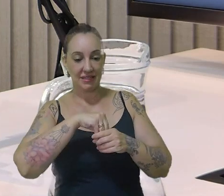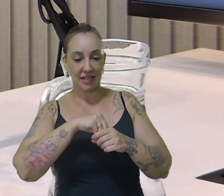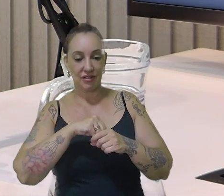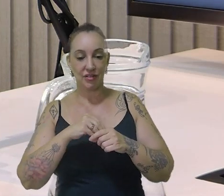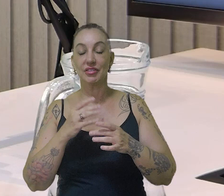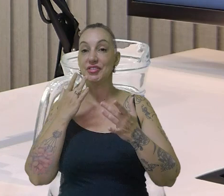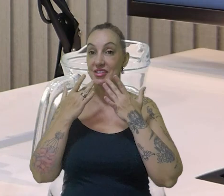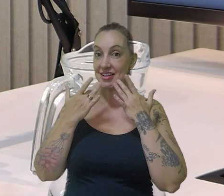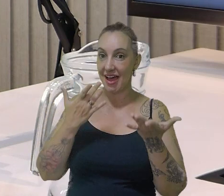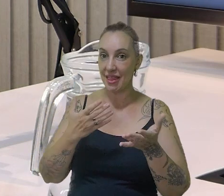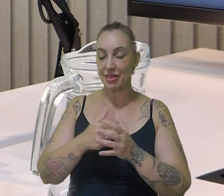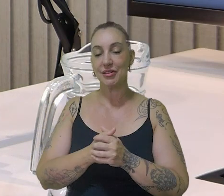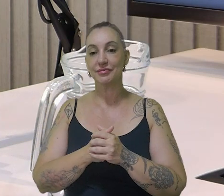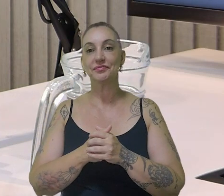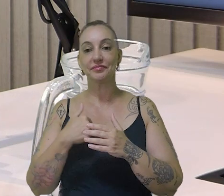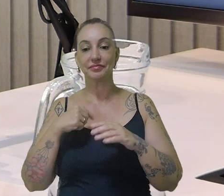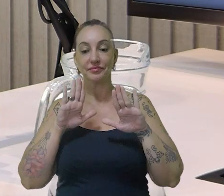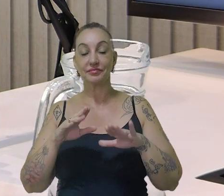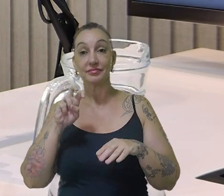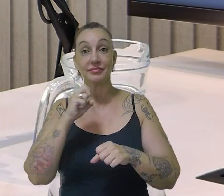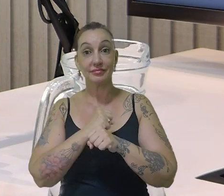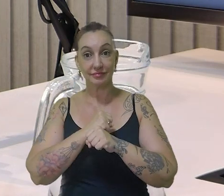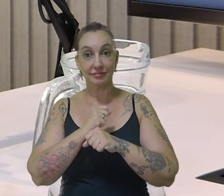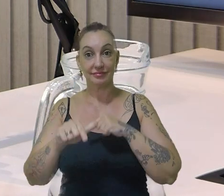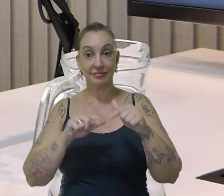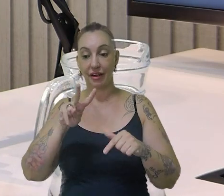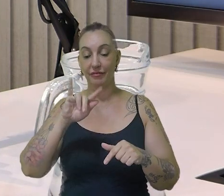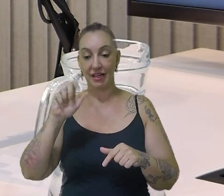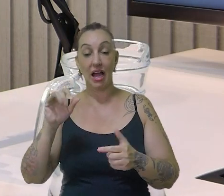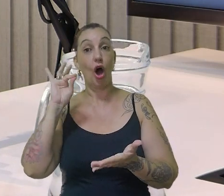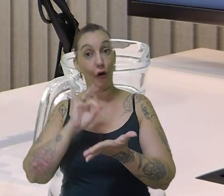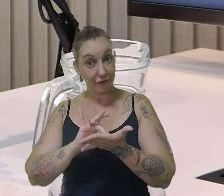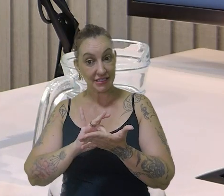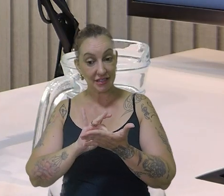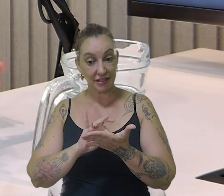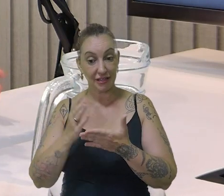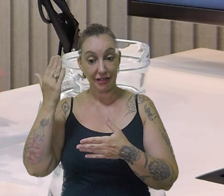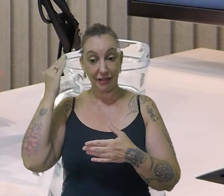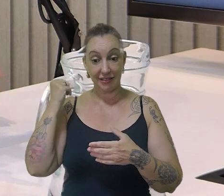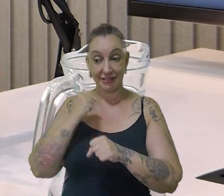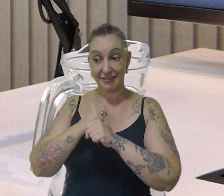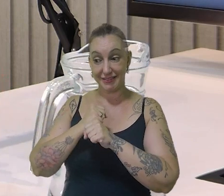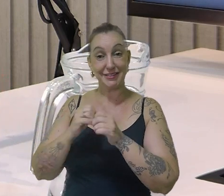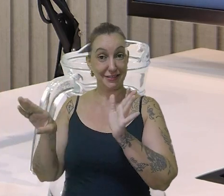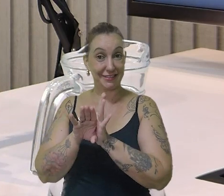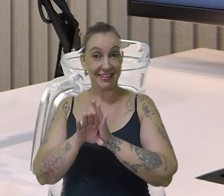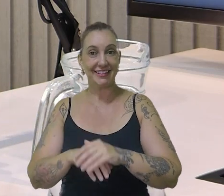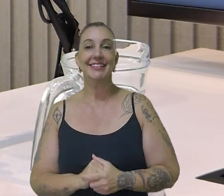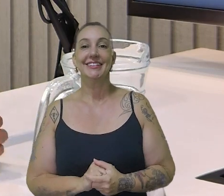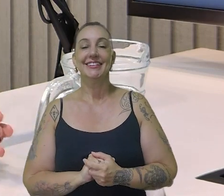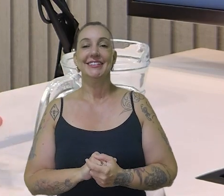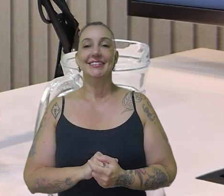teatro muito e aí eu fiquei C anos no viga oficialmente né já tava lá muito antes examente